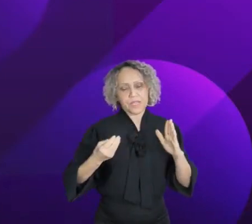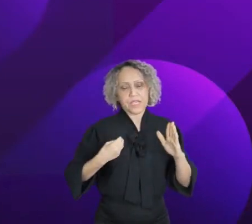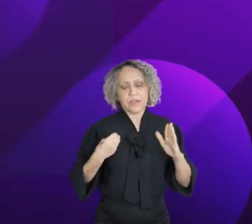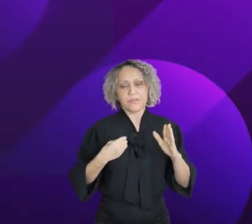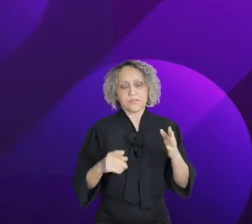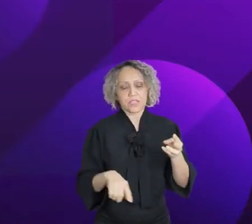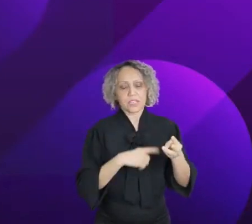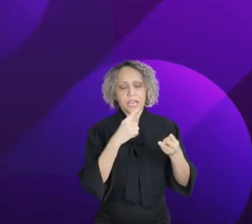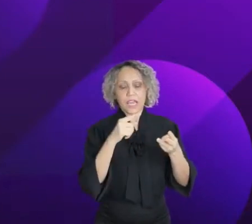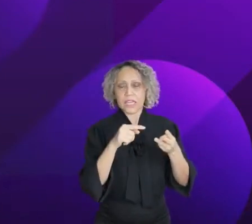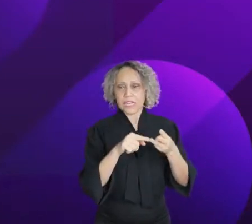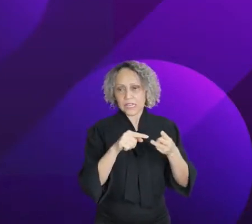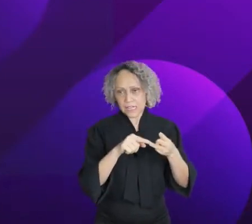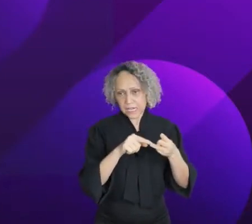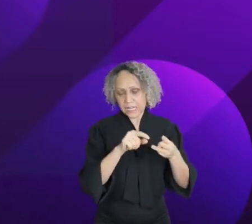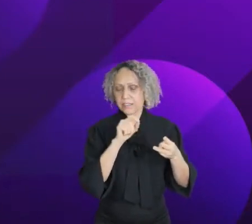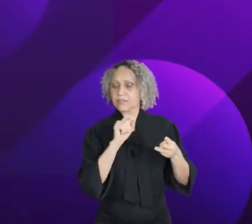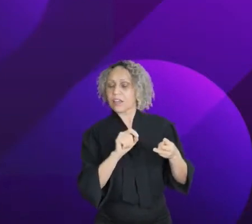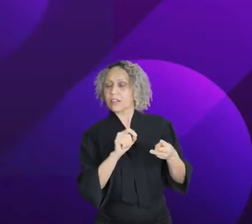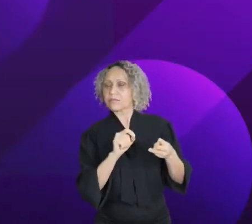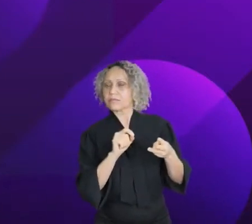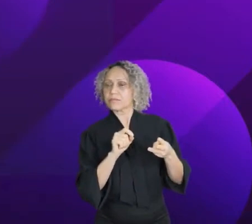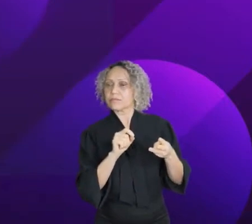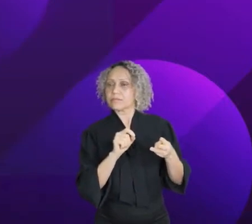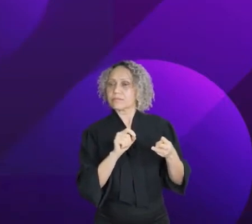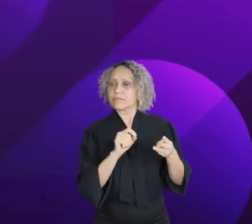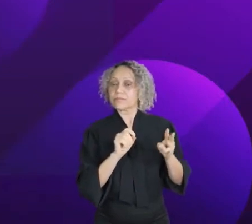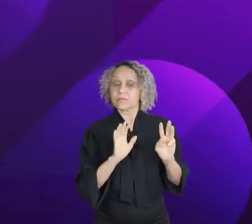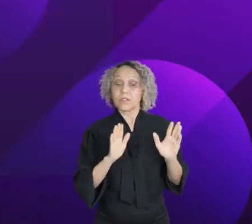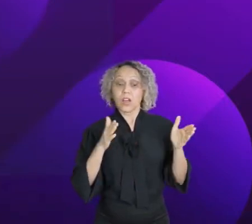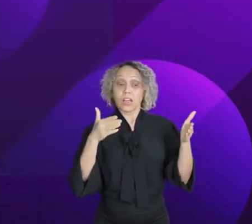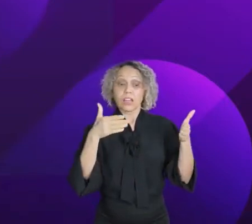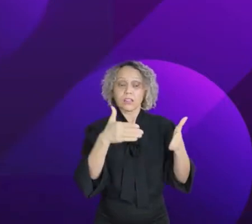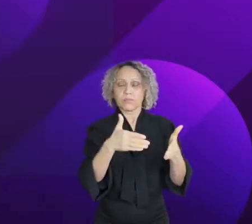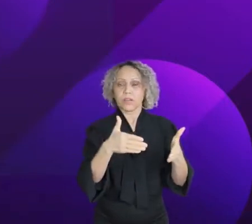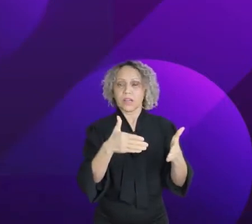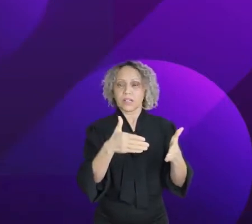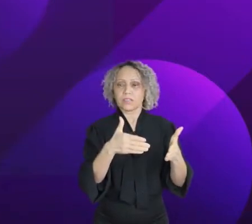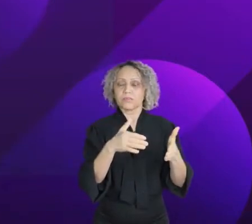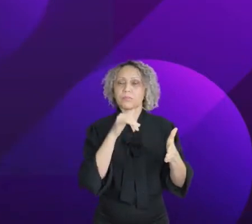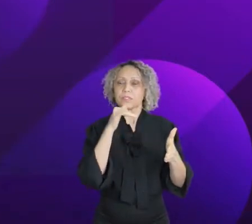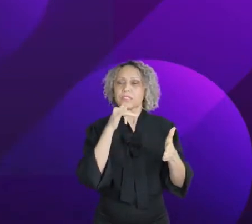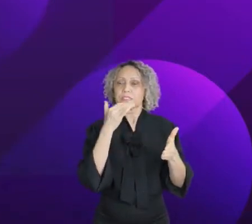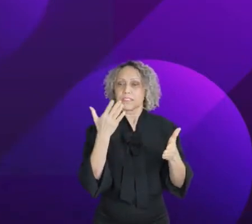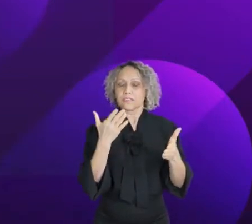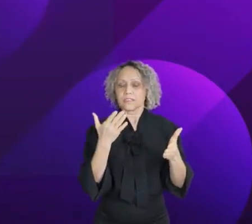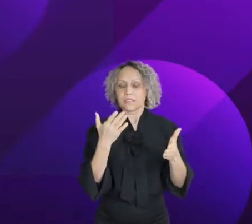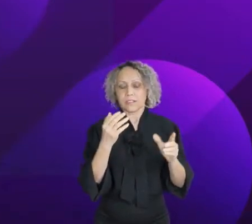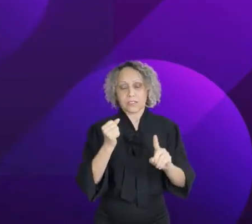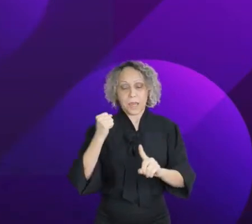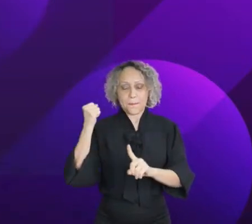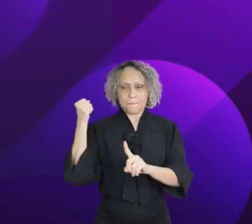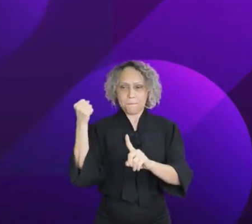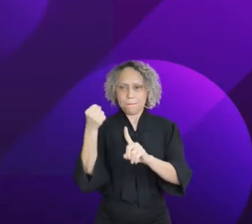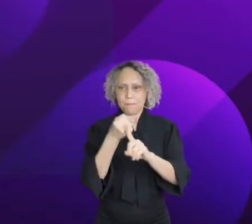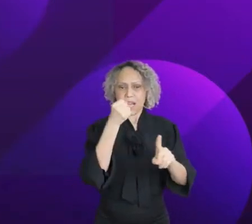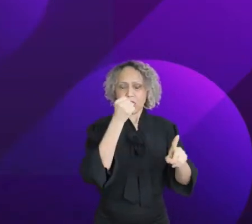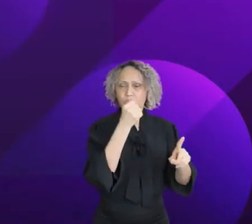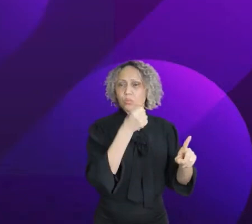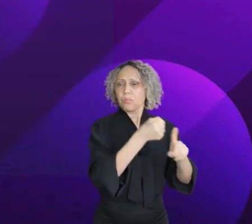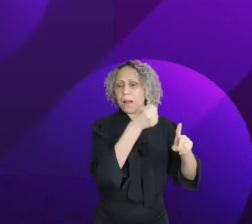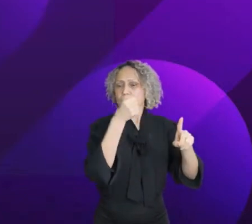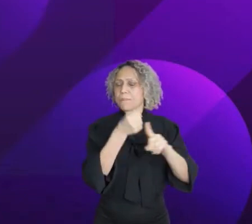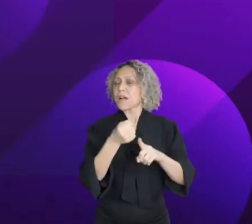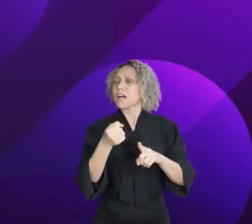das perspectivas é esse impacto em áreas onde já tem uma estrutura,